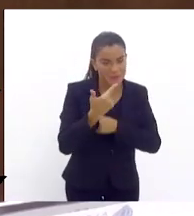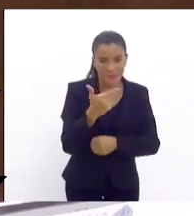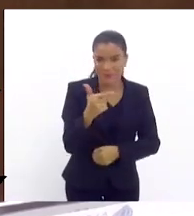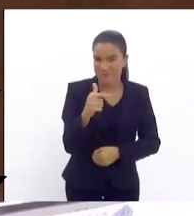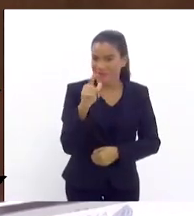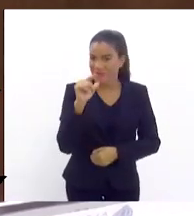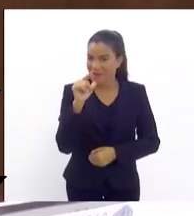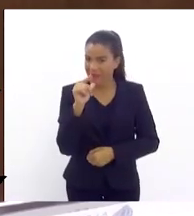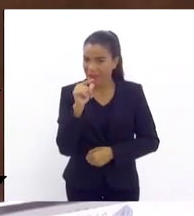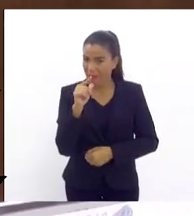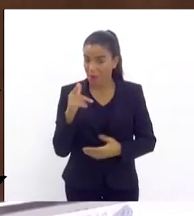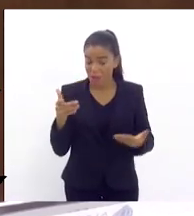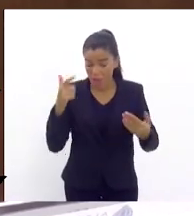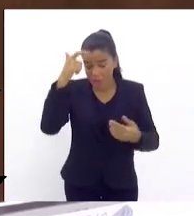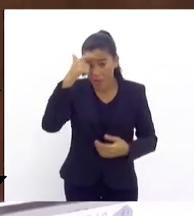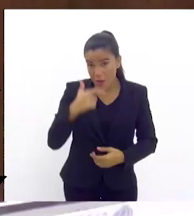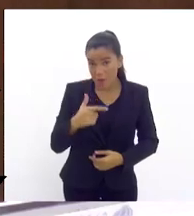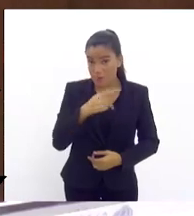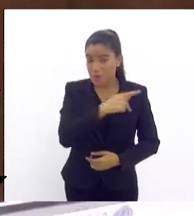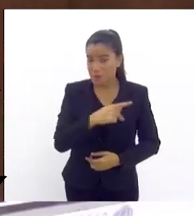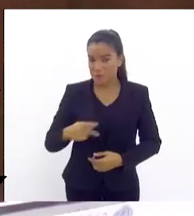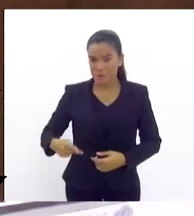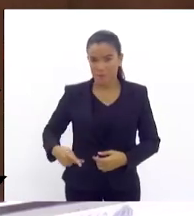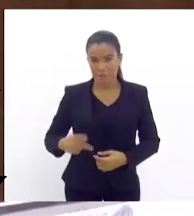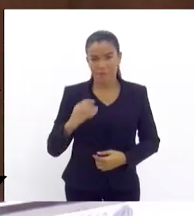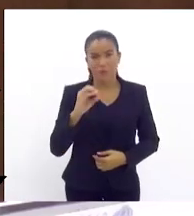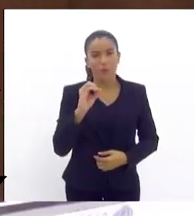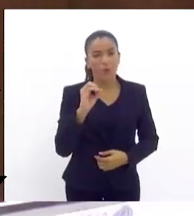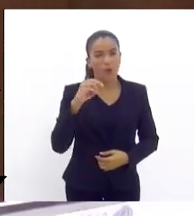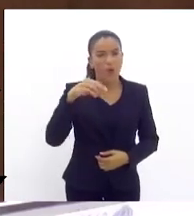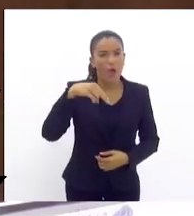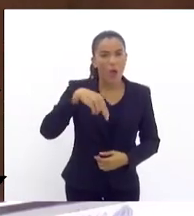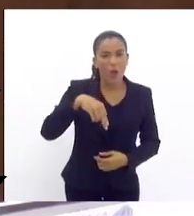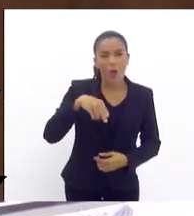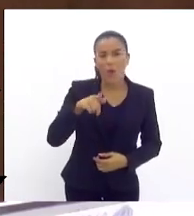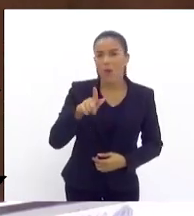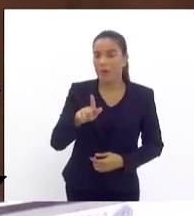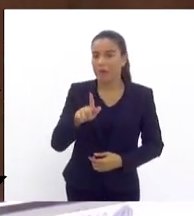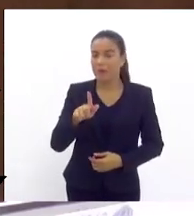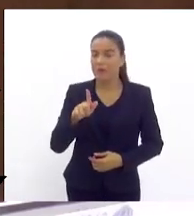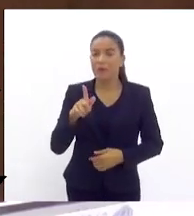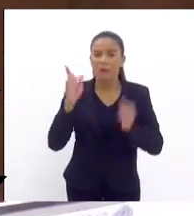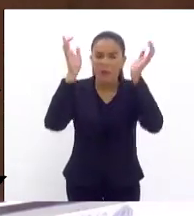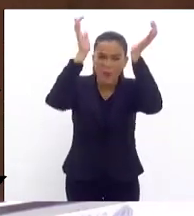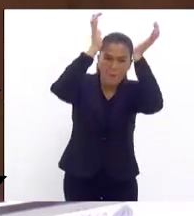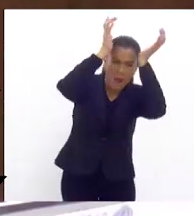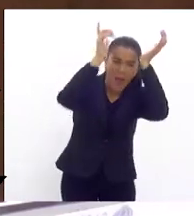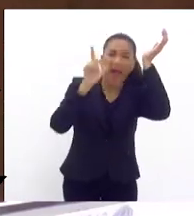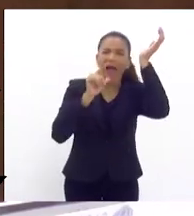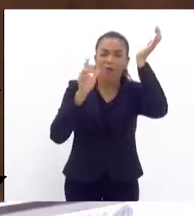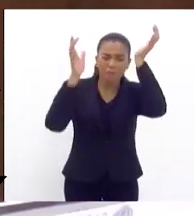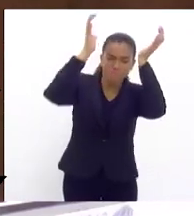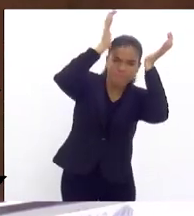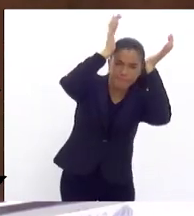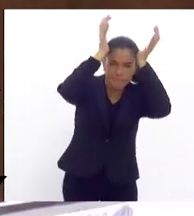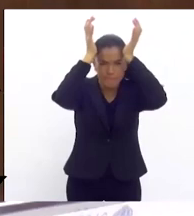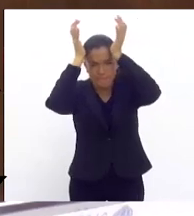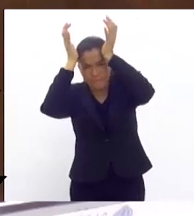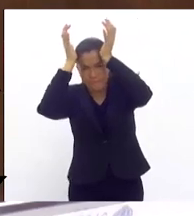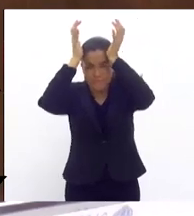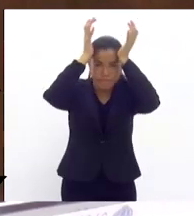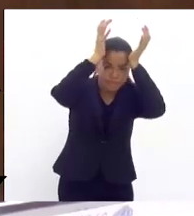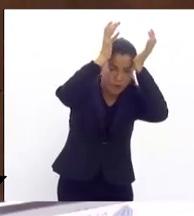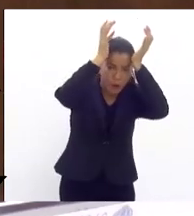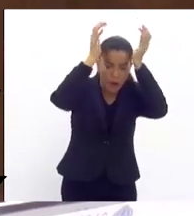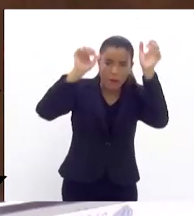que eu sou presidente de uma instituição, que carregava água a quilômetros na cabeça e passaram a ter água, e